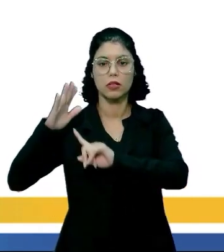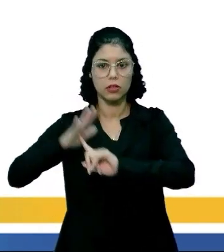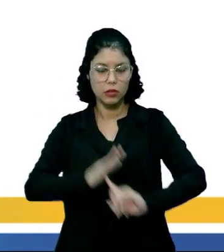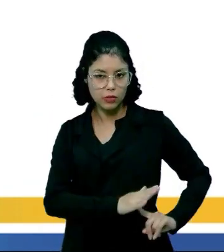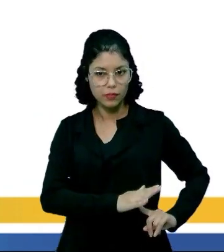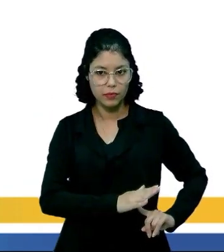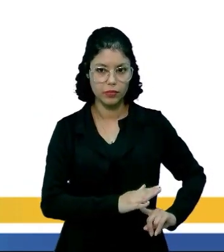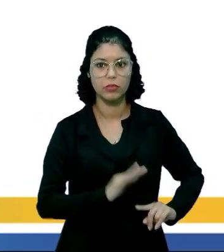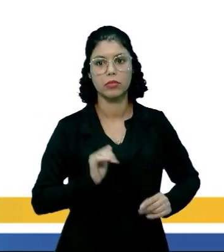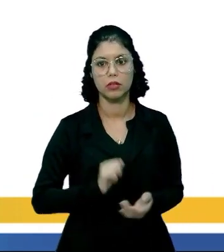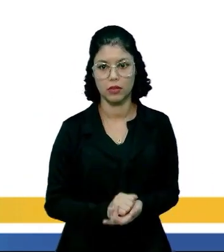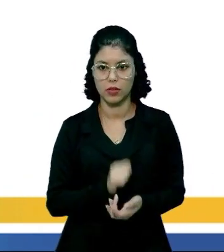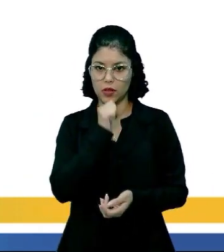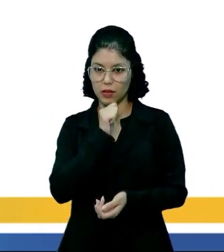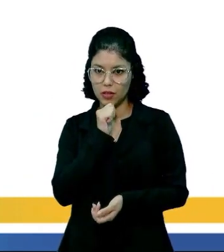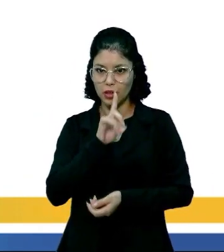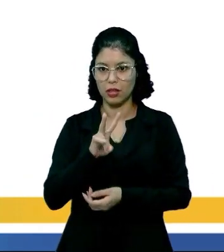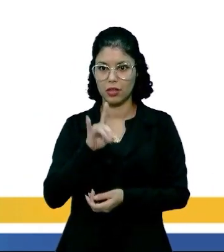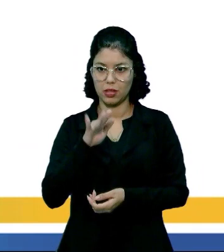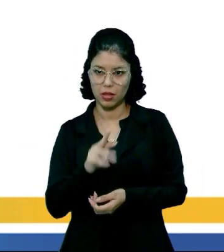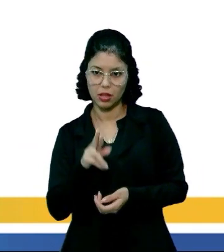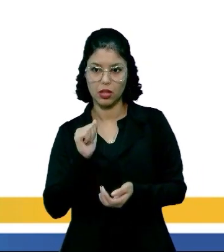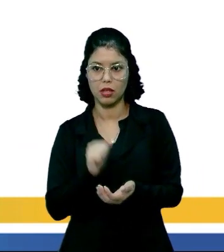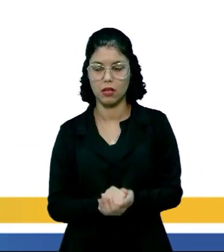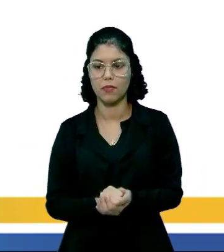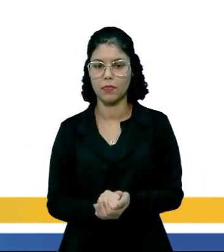numa depressão e espírito